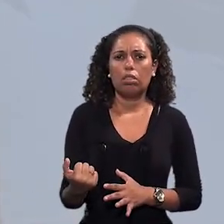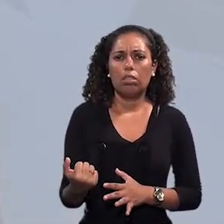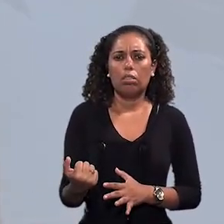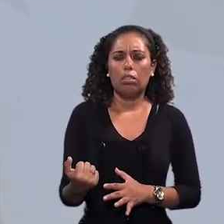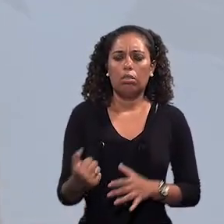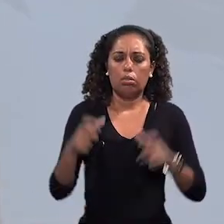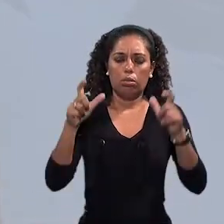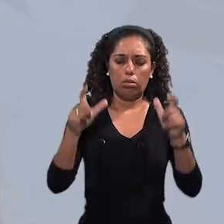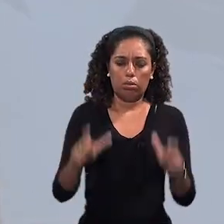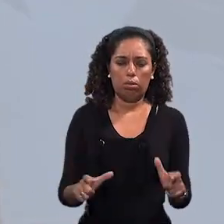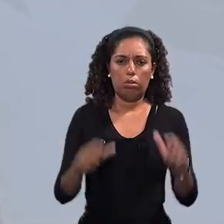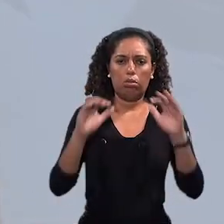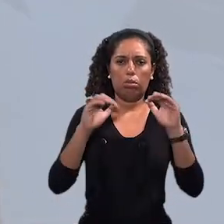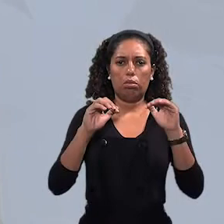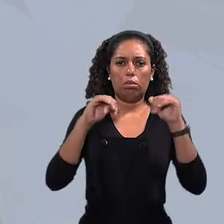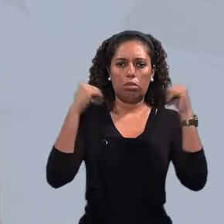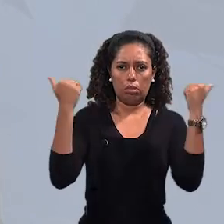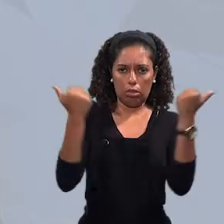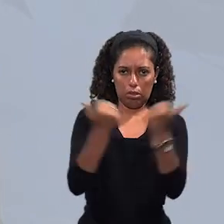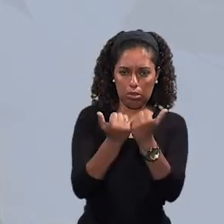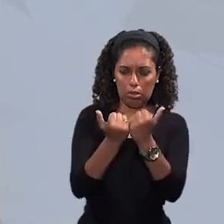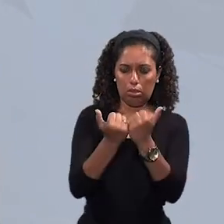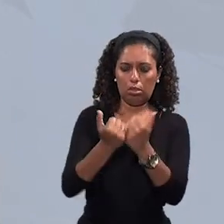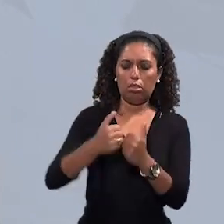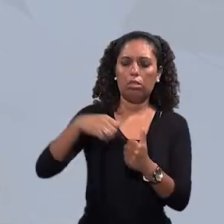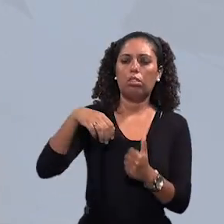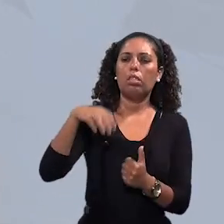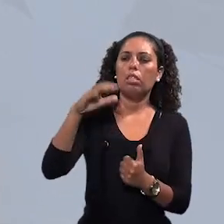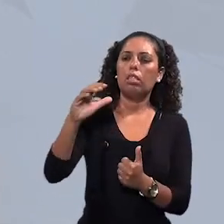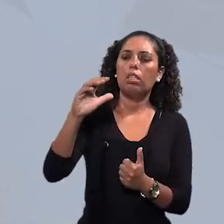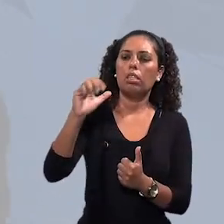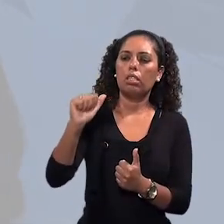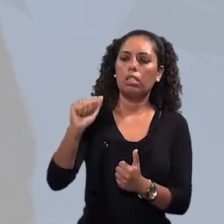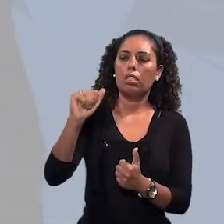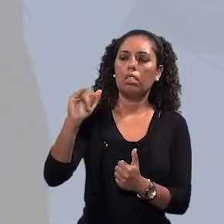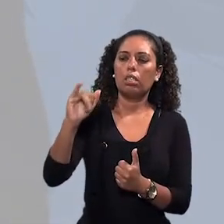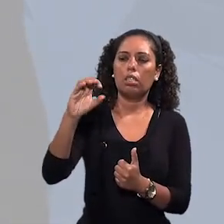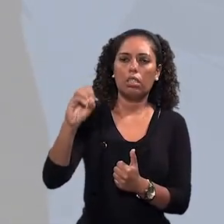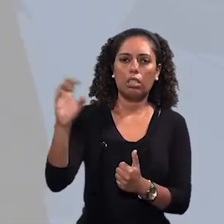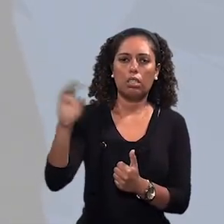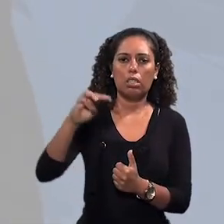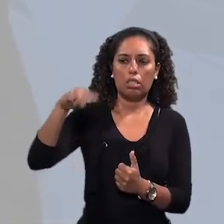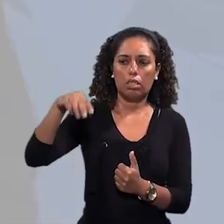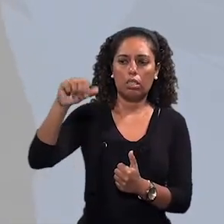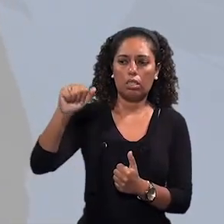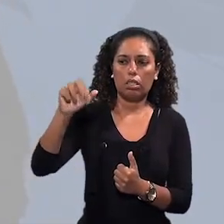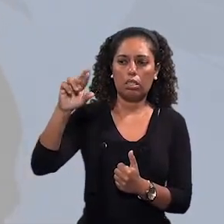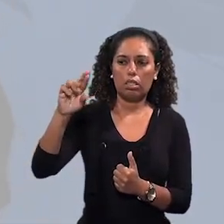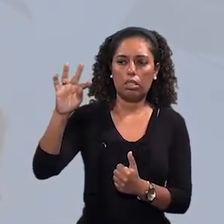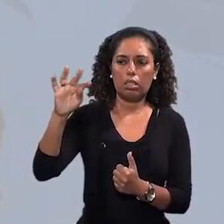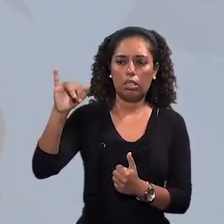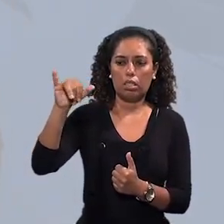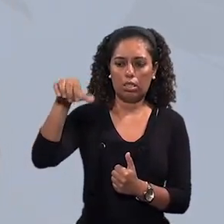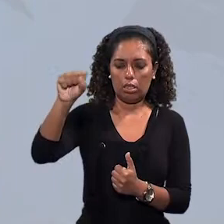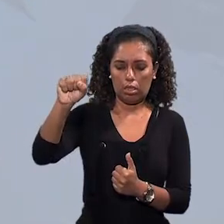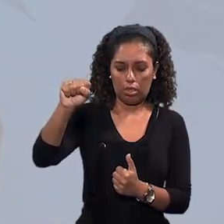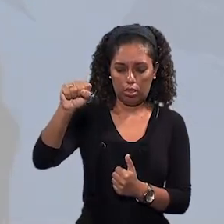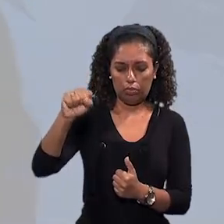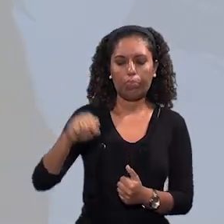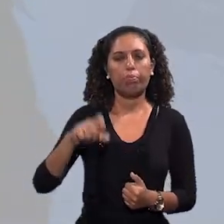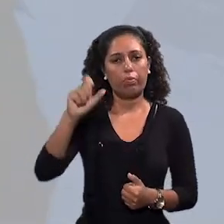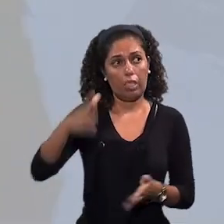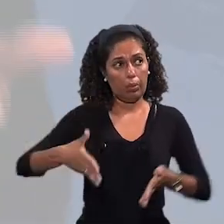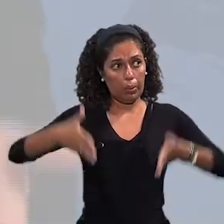estádio Caio Martins, onde treina a equipe base do Botafogo. Ali é um prédio do Estado. Tá bem, ele